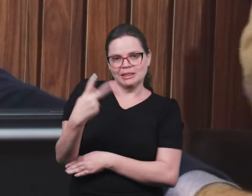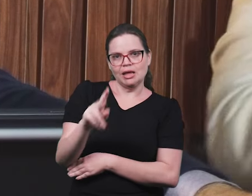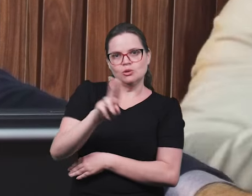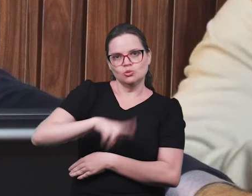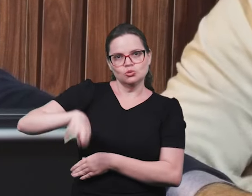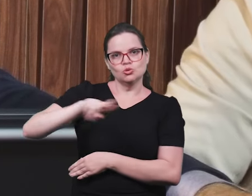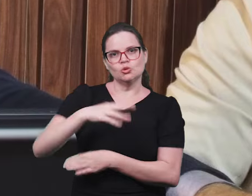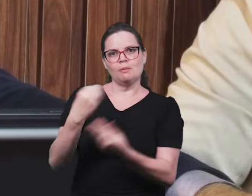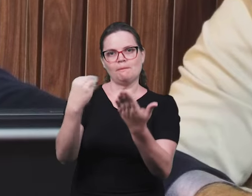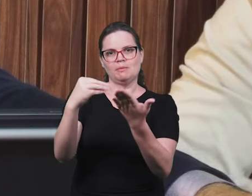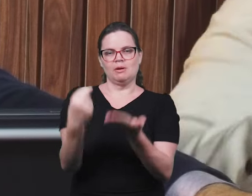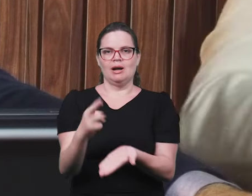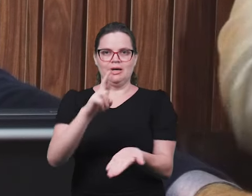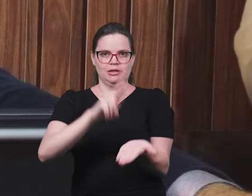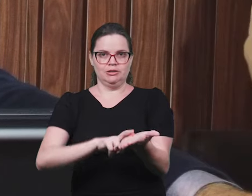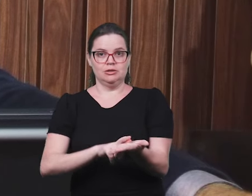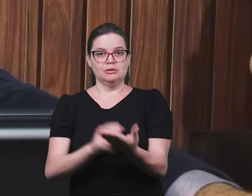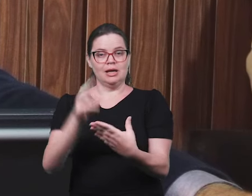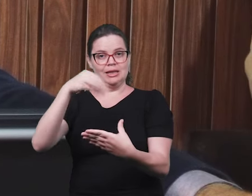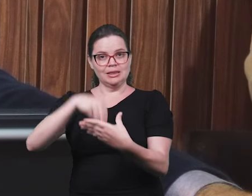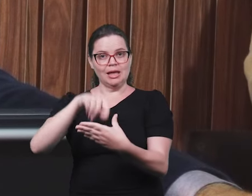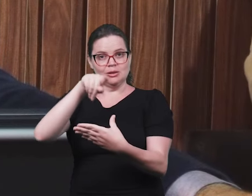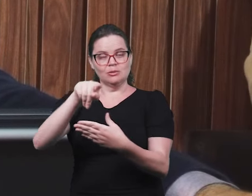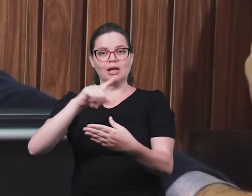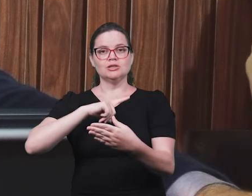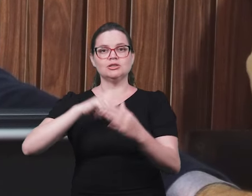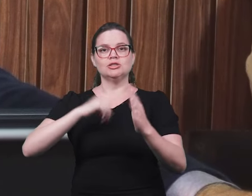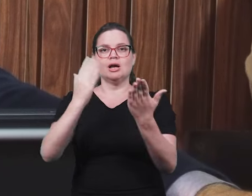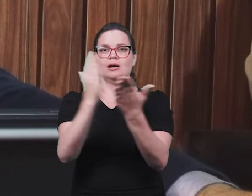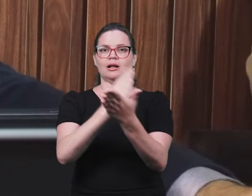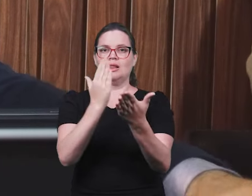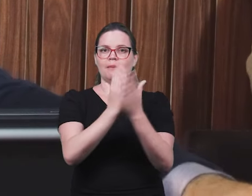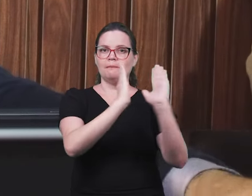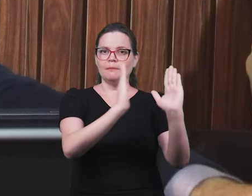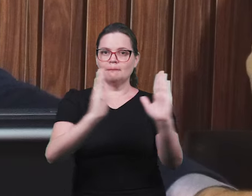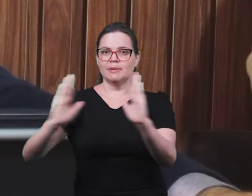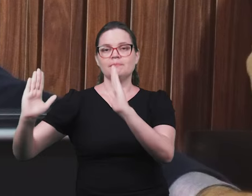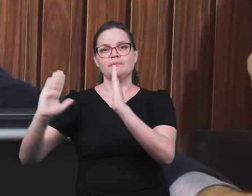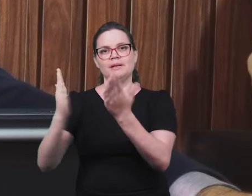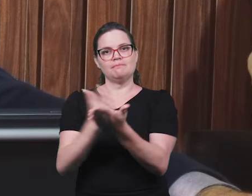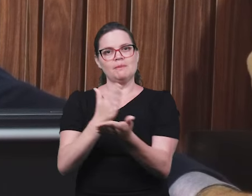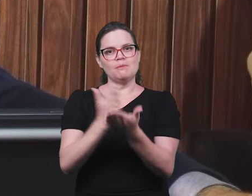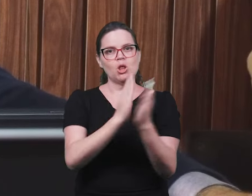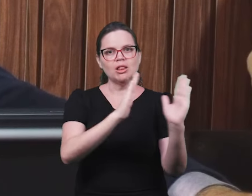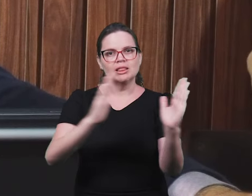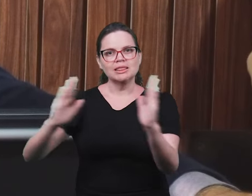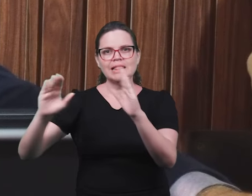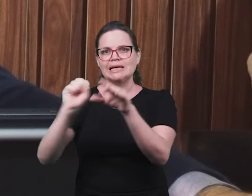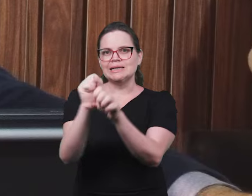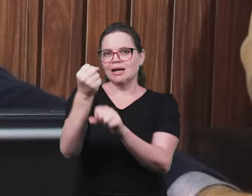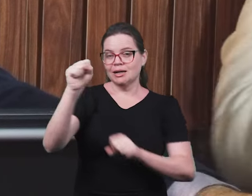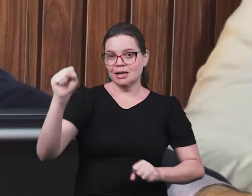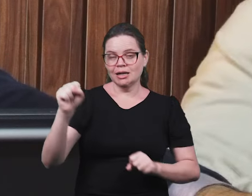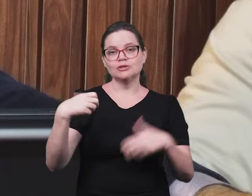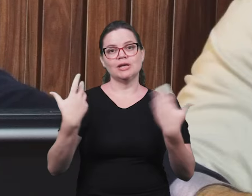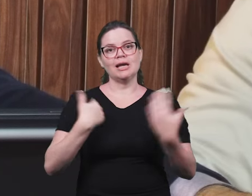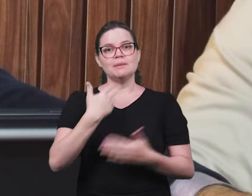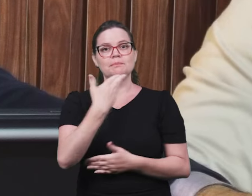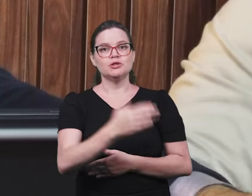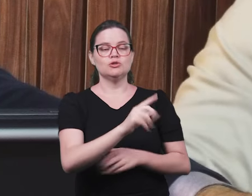Egito havia uma biblioteca vastíssima, né, uma grande biblioteca. E o pedido do governador daquela cidade foi atendido por